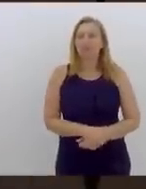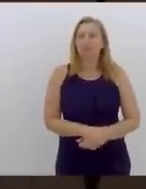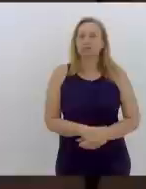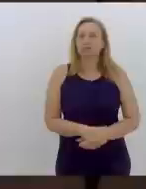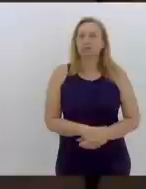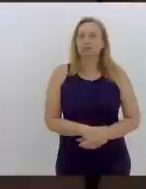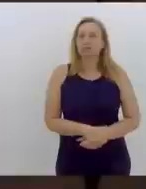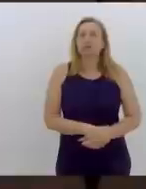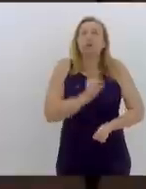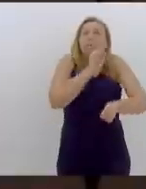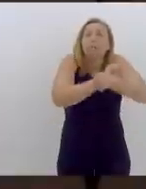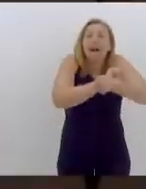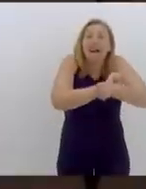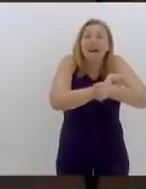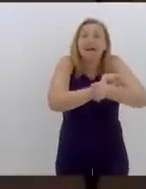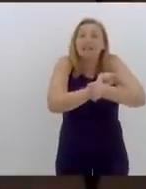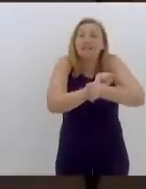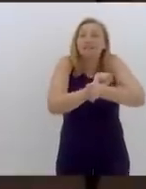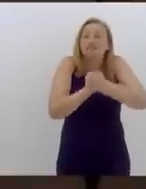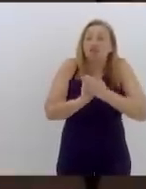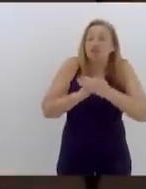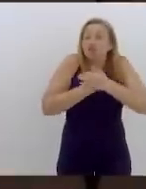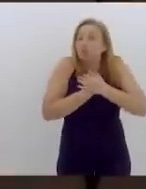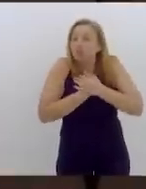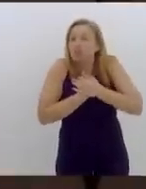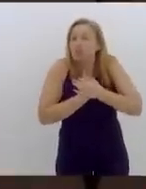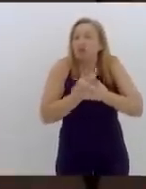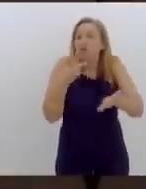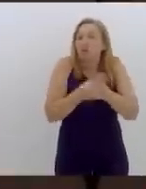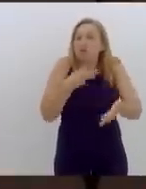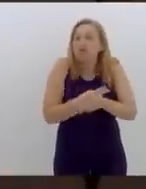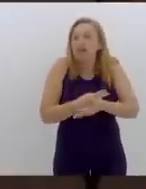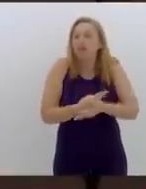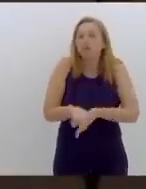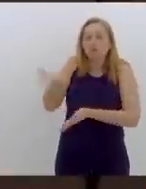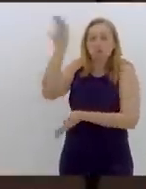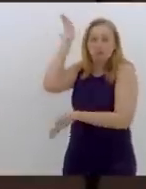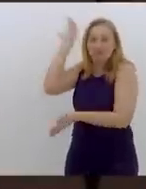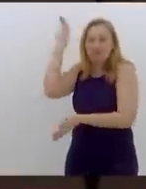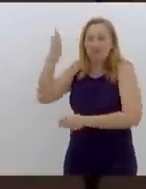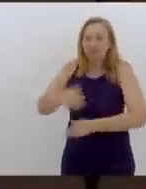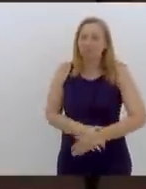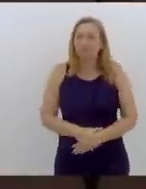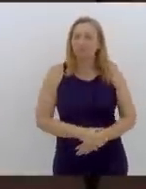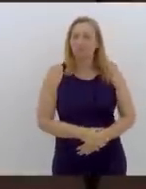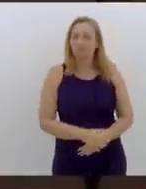para de passar a mão dos malfeitos do passado